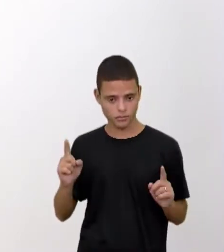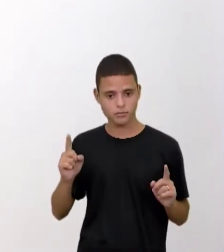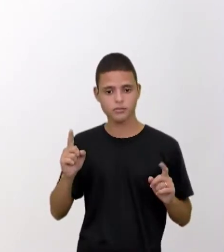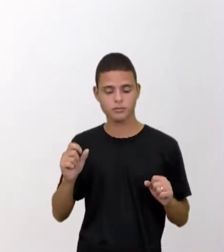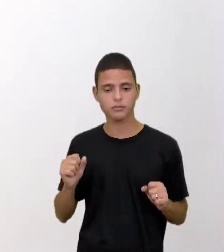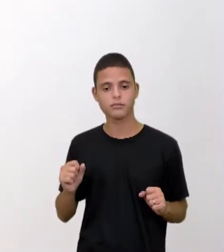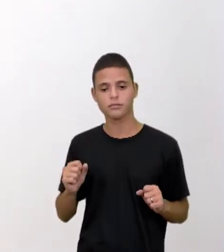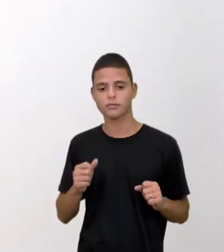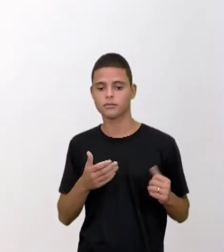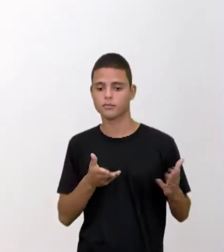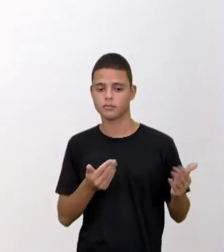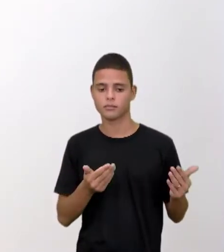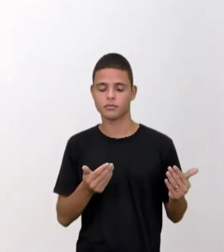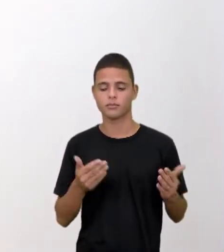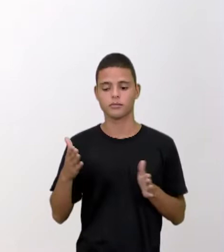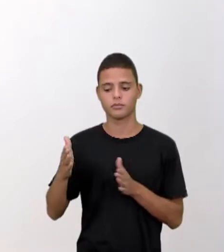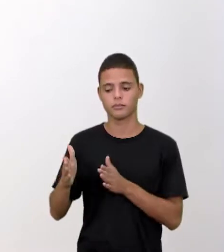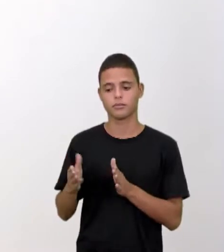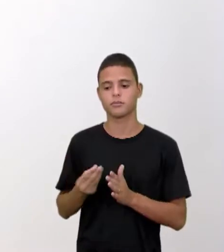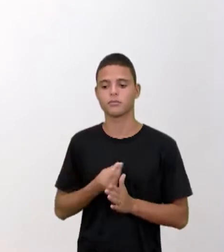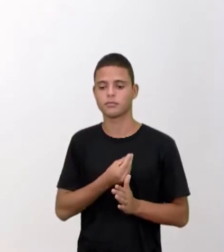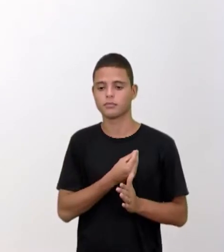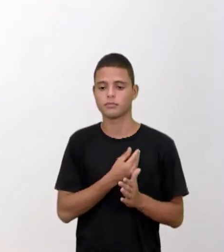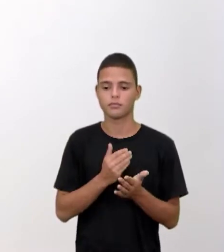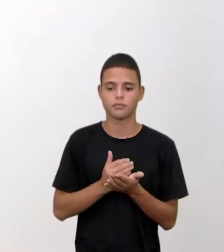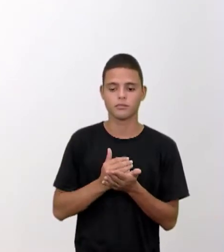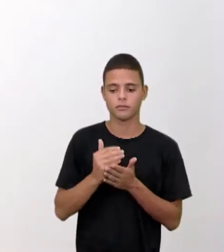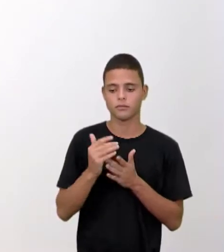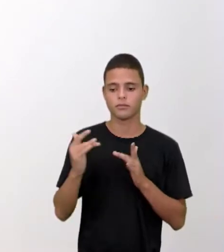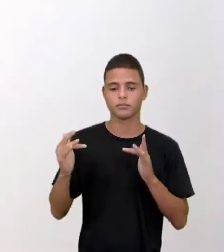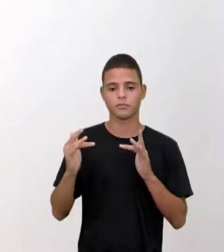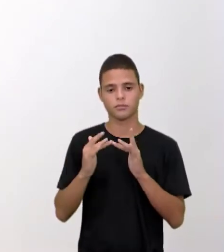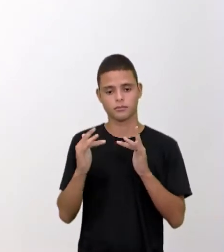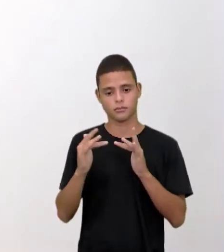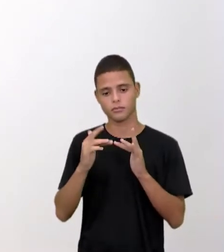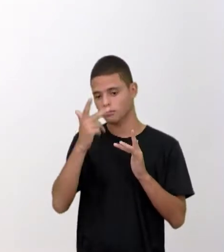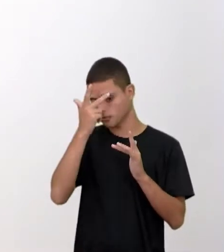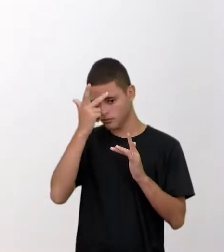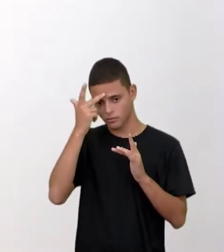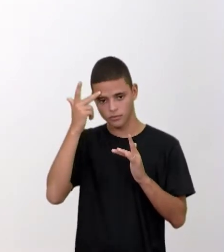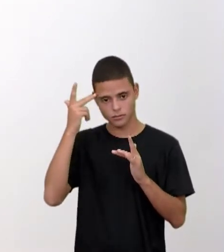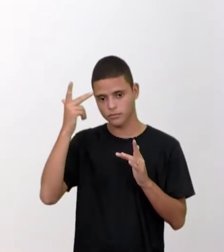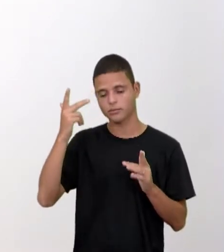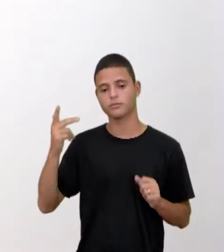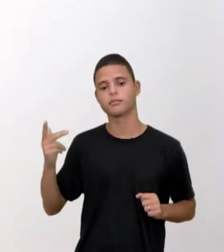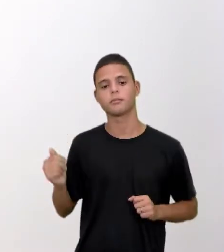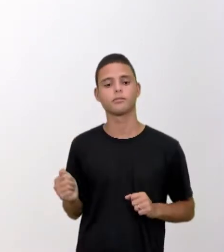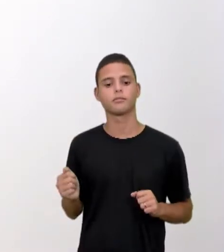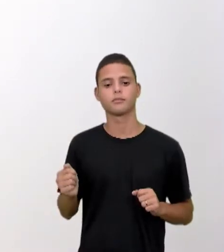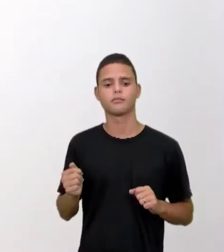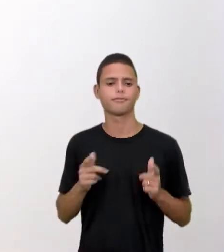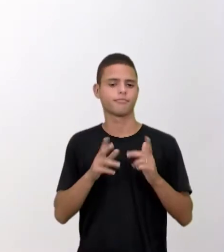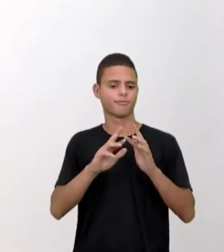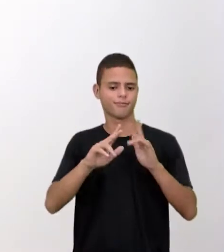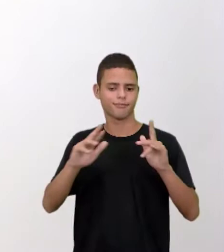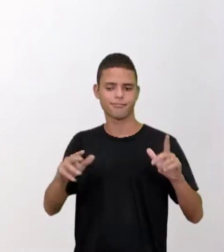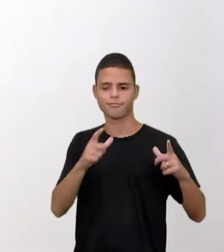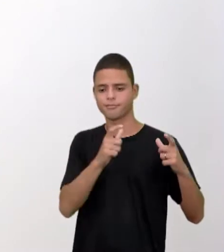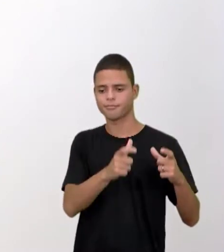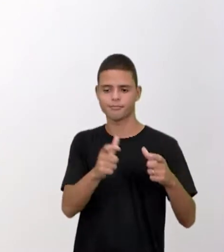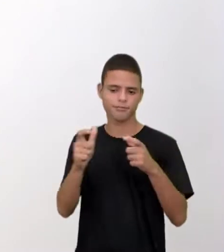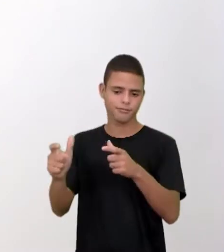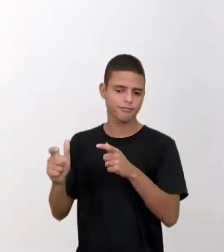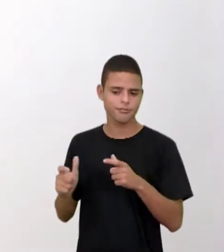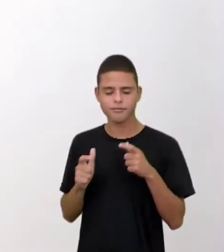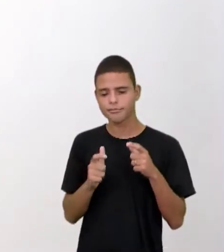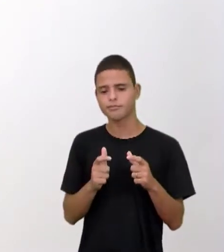como uma fase da vida onde a gente vai começar a ter contato com pessoas de vários lugares, a gente vai começar